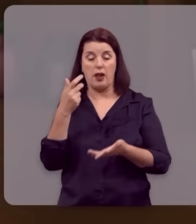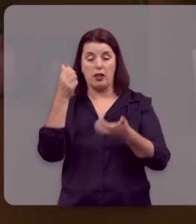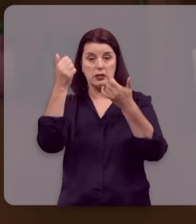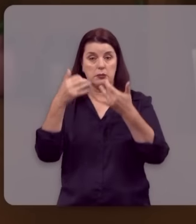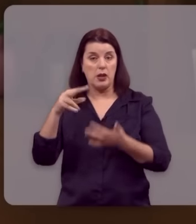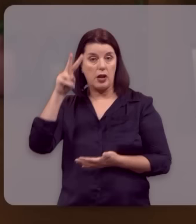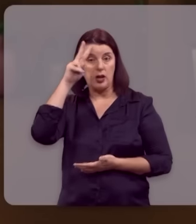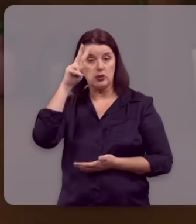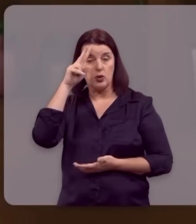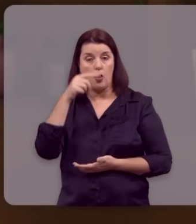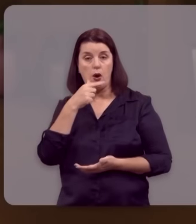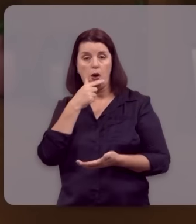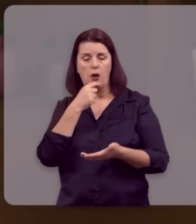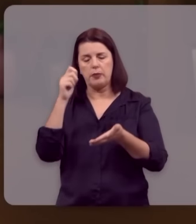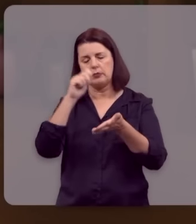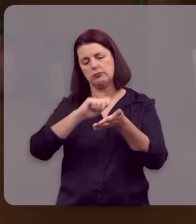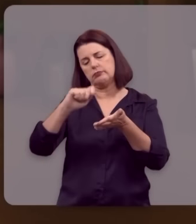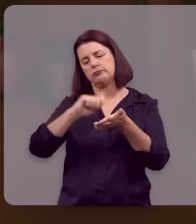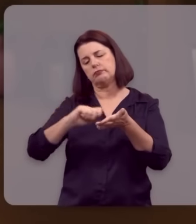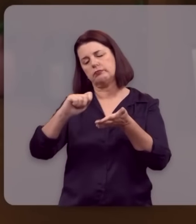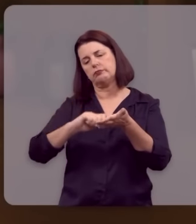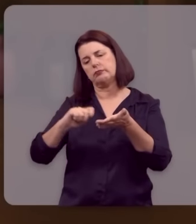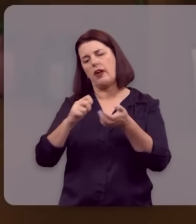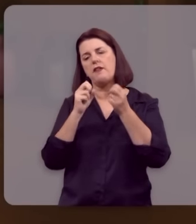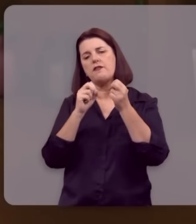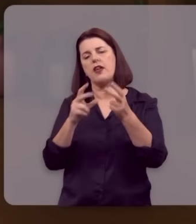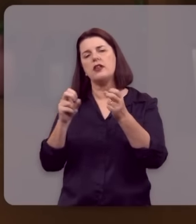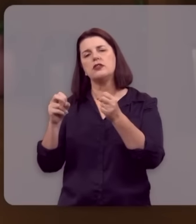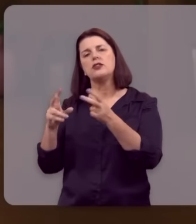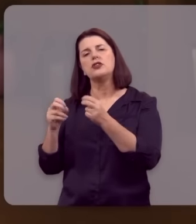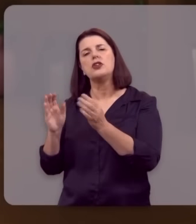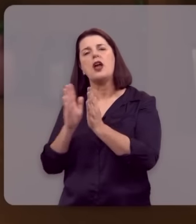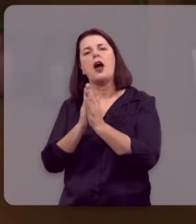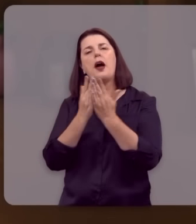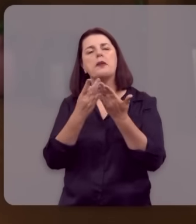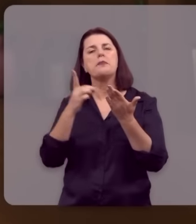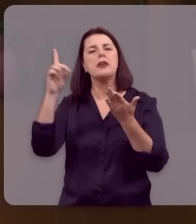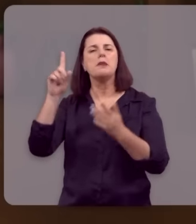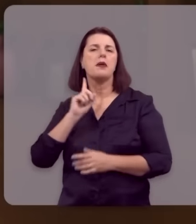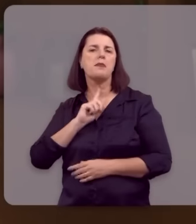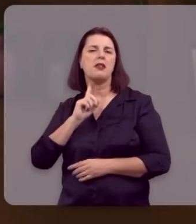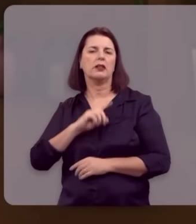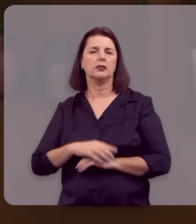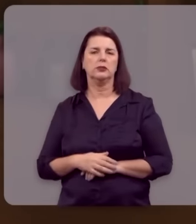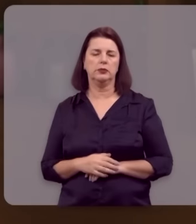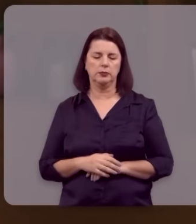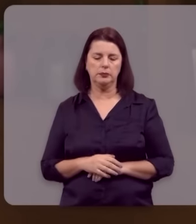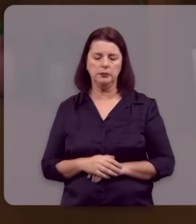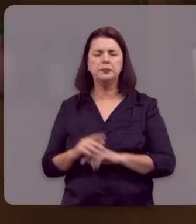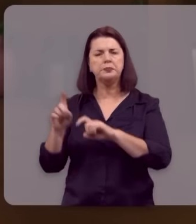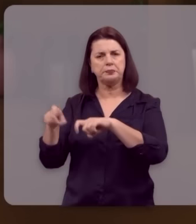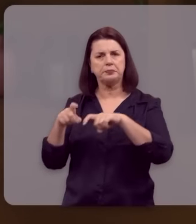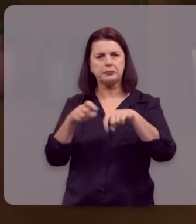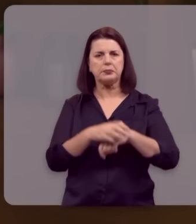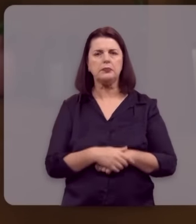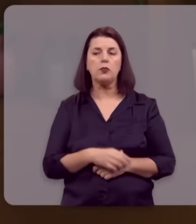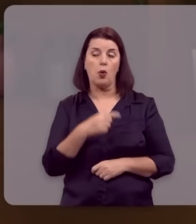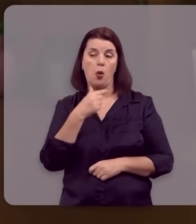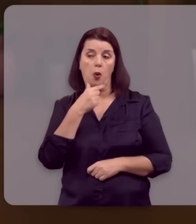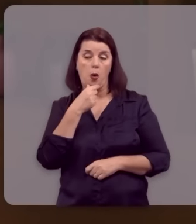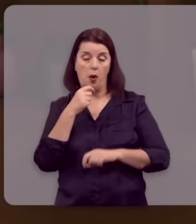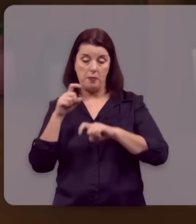coportor que vendia Bíblias para os fazendeiros de uma região de Minas Gerais. E um fazendeiro